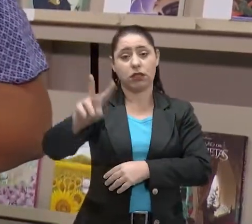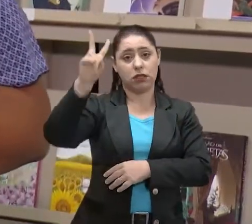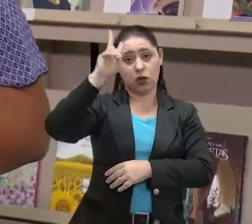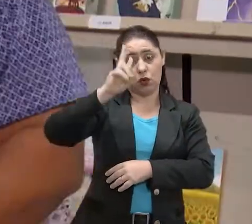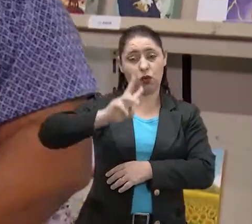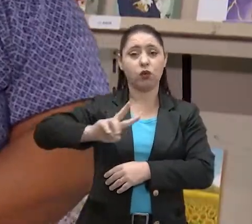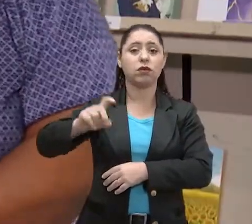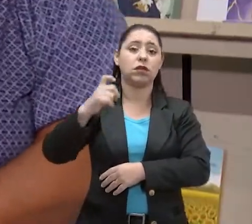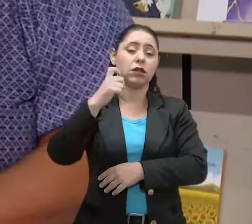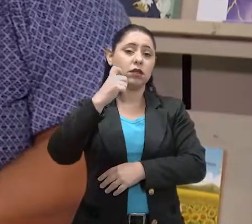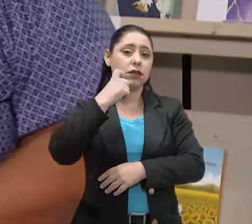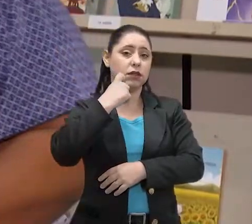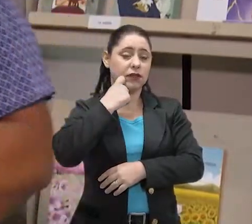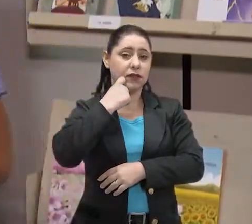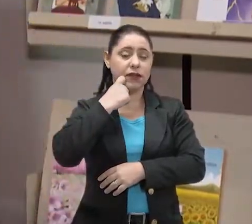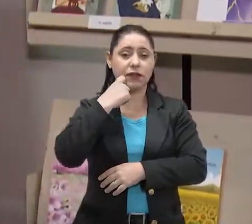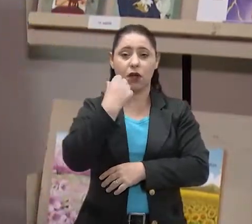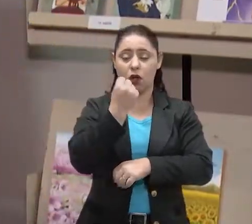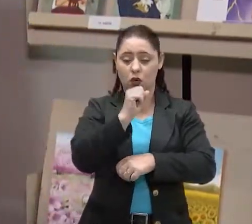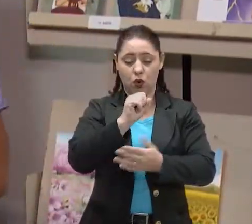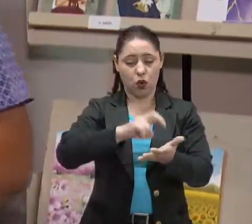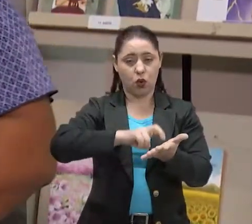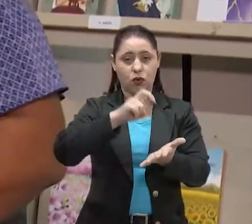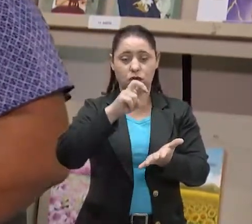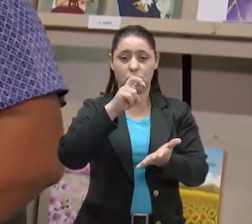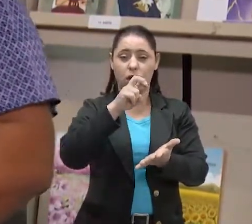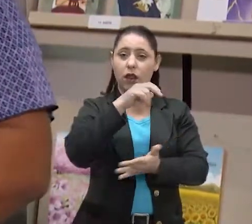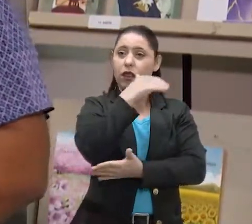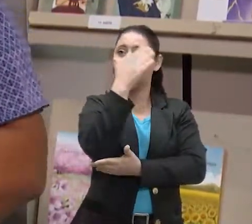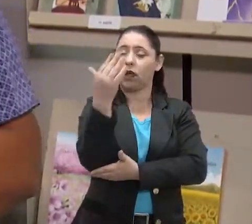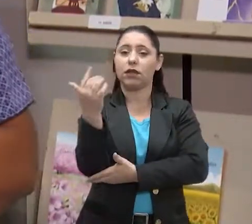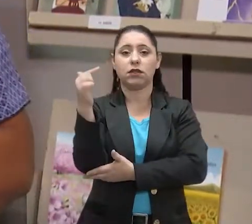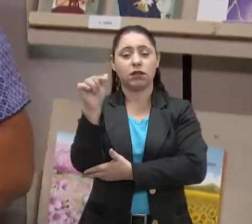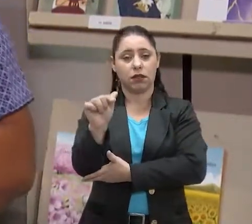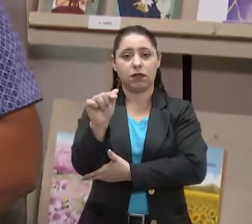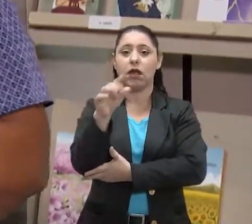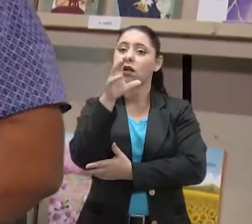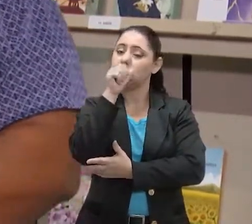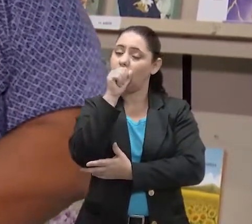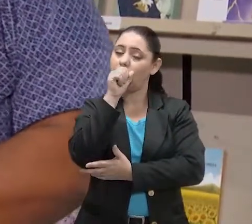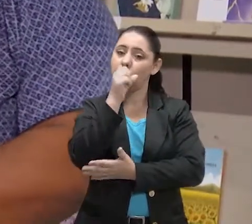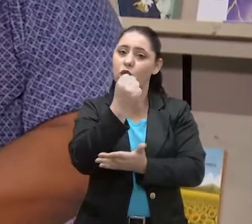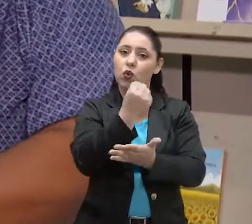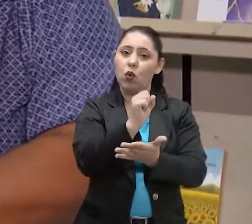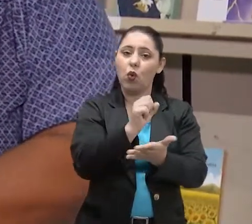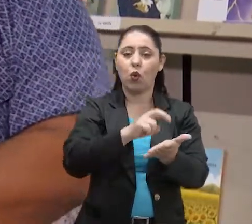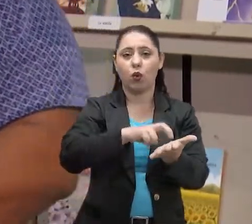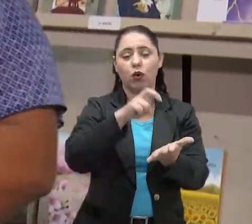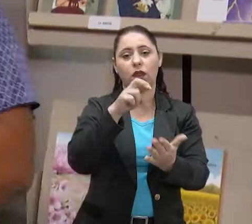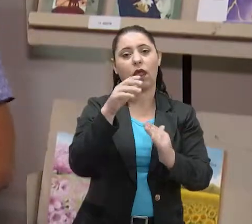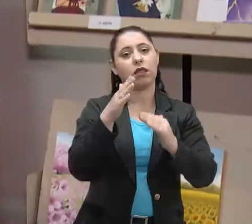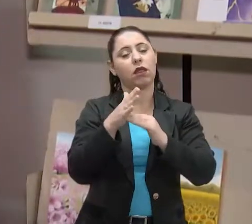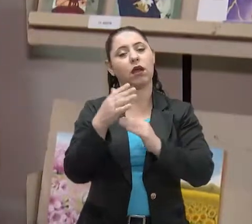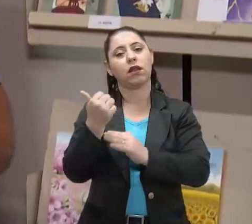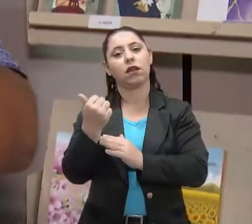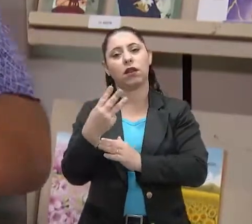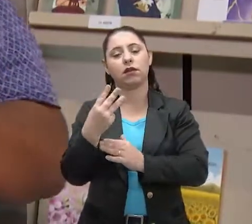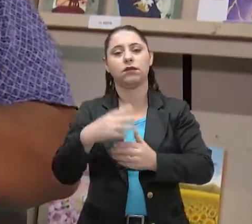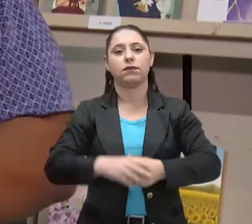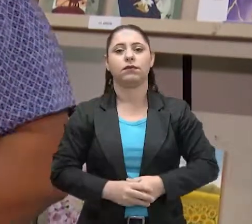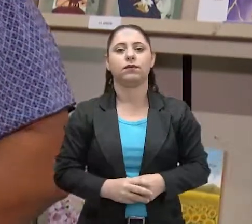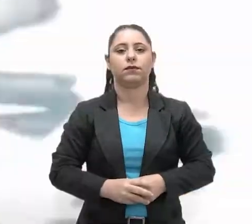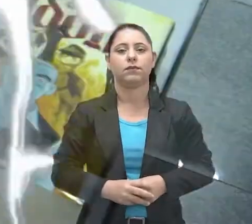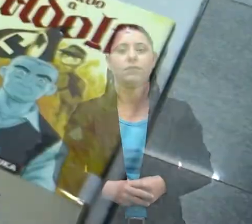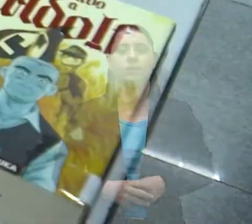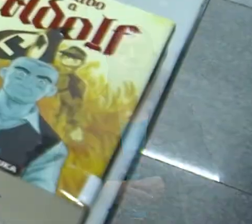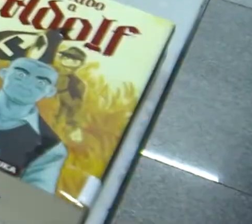em geral, de segunda a sexta, das 8 da manhã às 17h30, e no sábado nós vamos abrir das 8 às